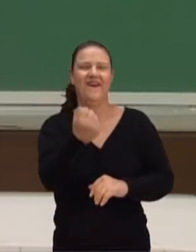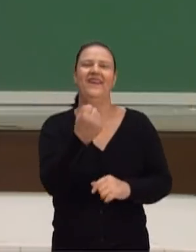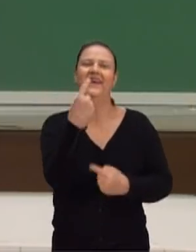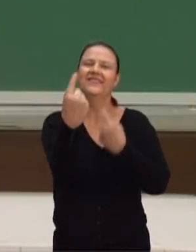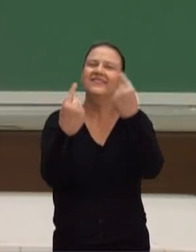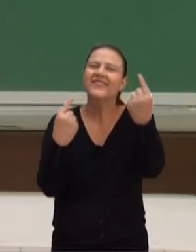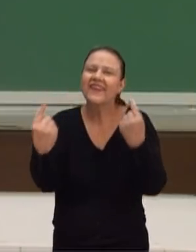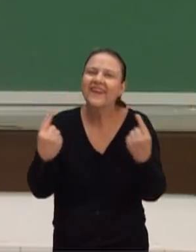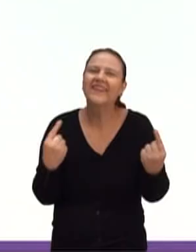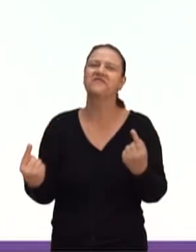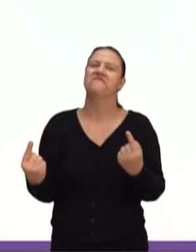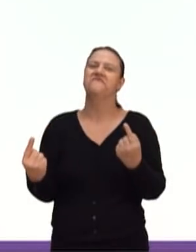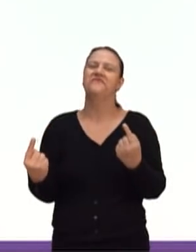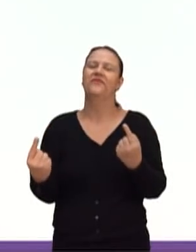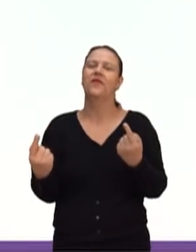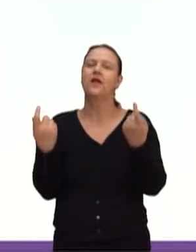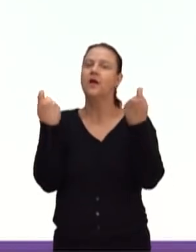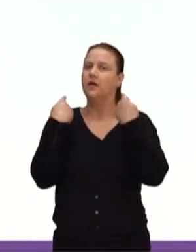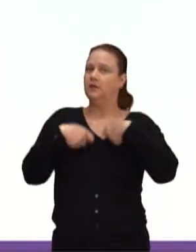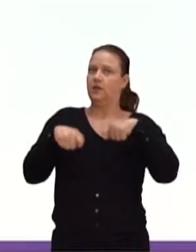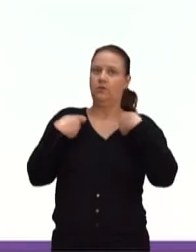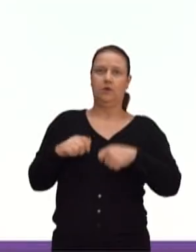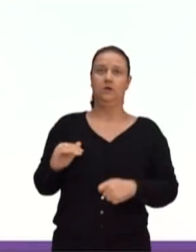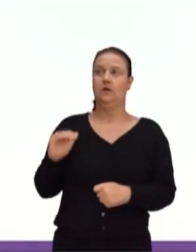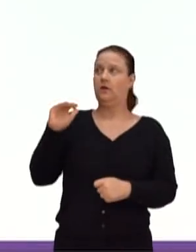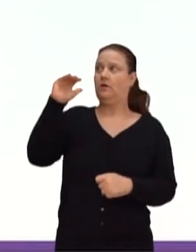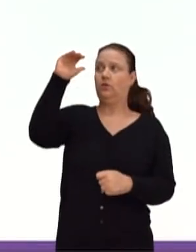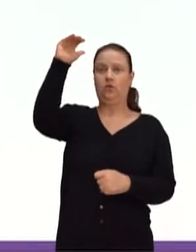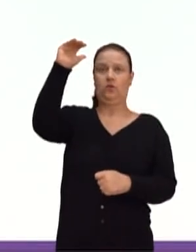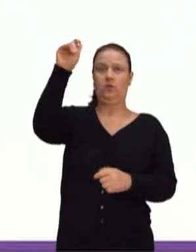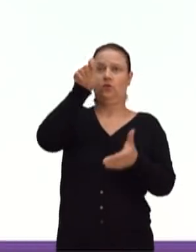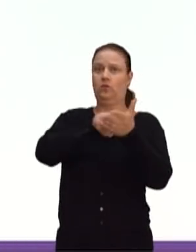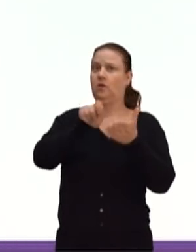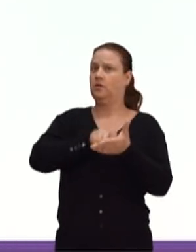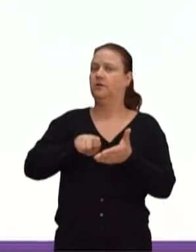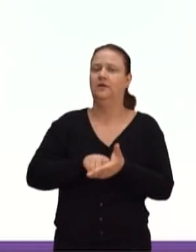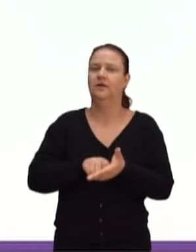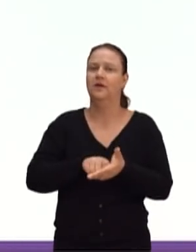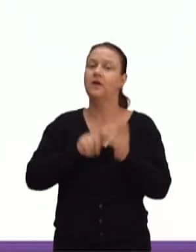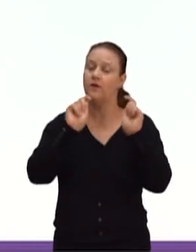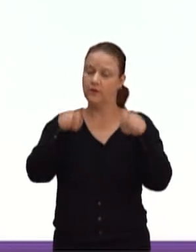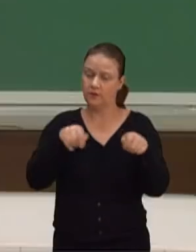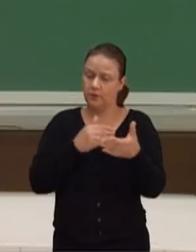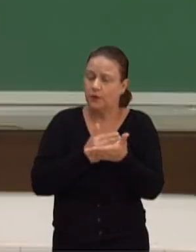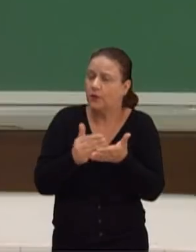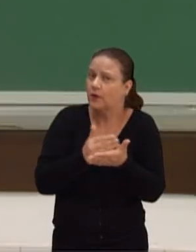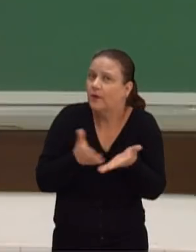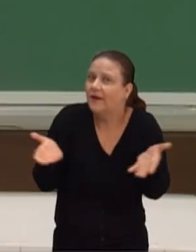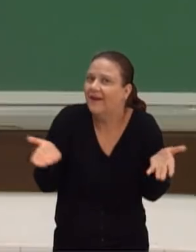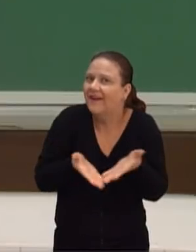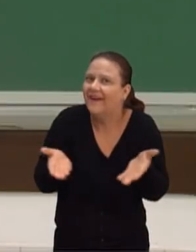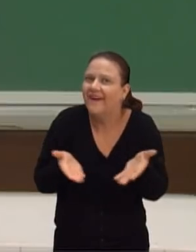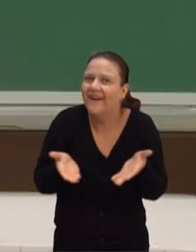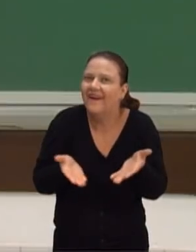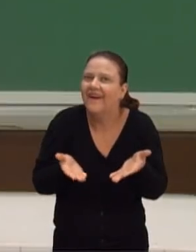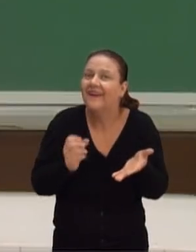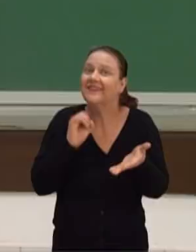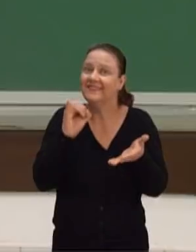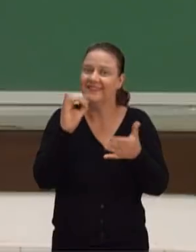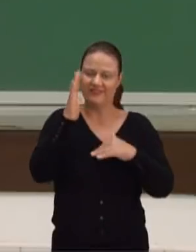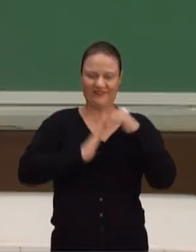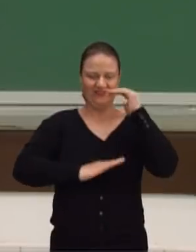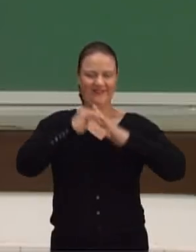vocês. Não precisa ser adulto para escrever. Você pode começar agora, se você quiser ser um grande